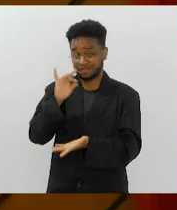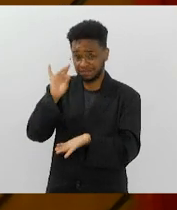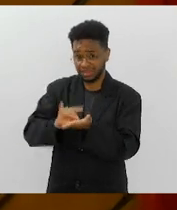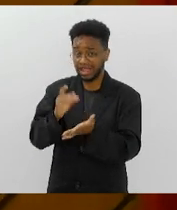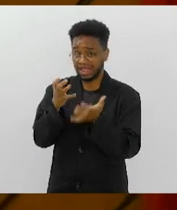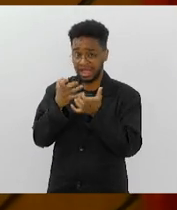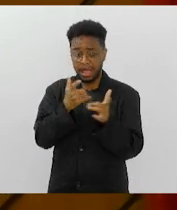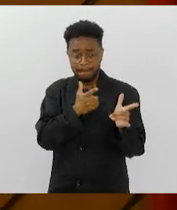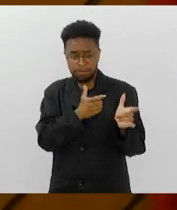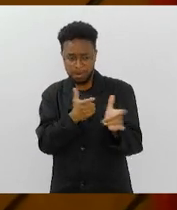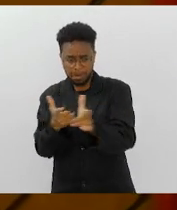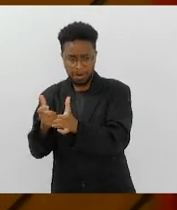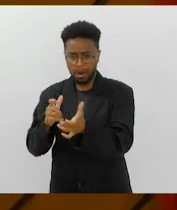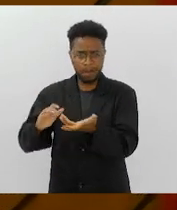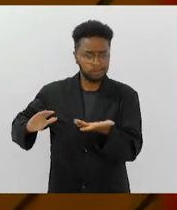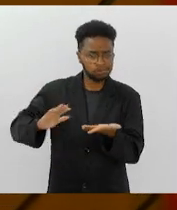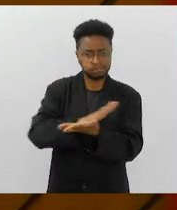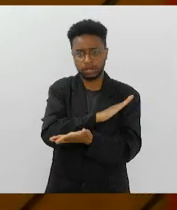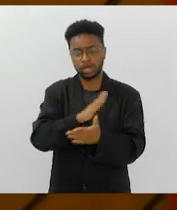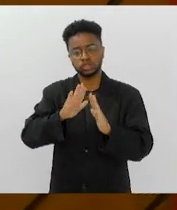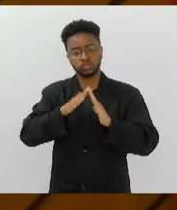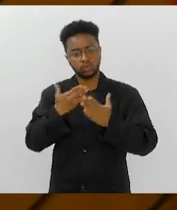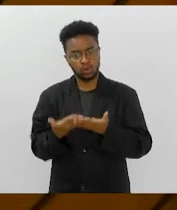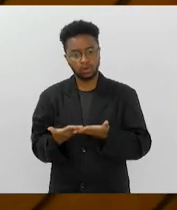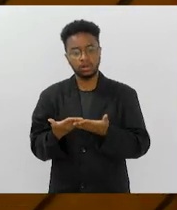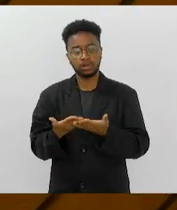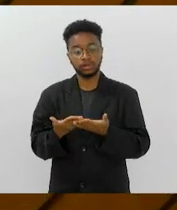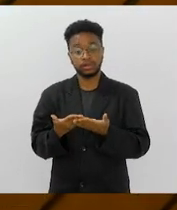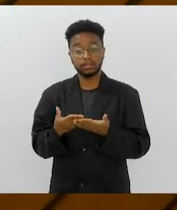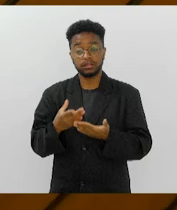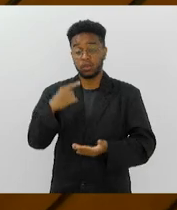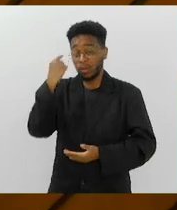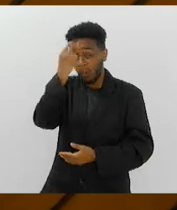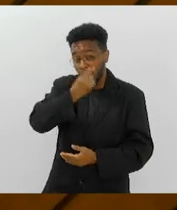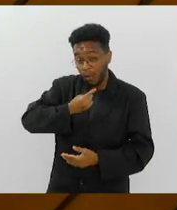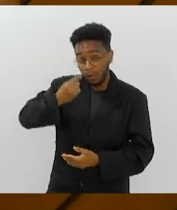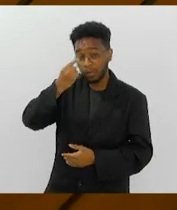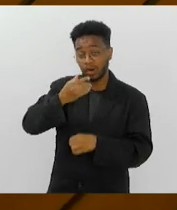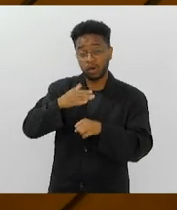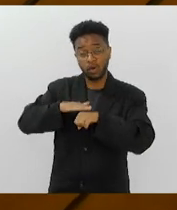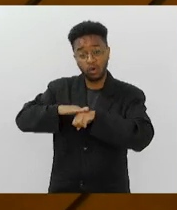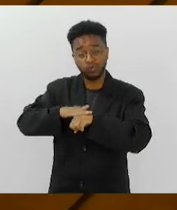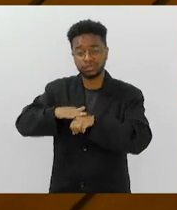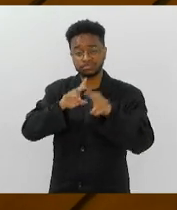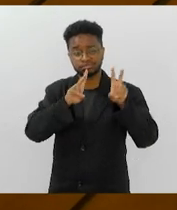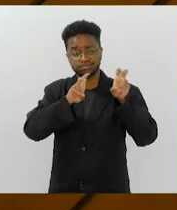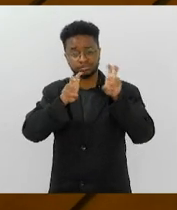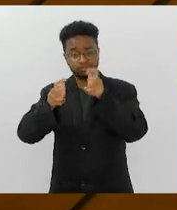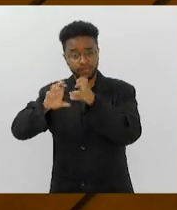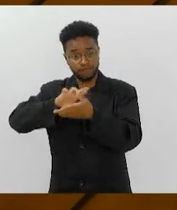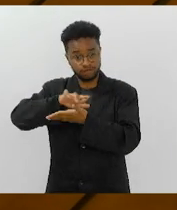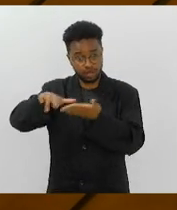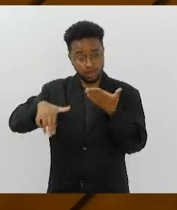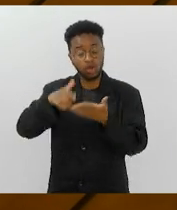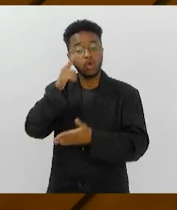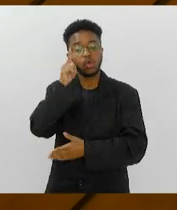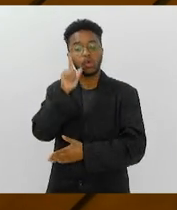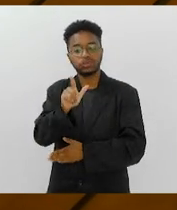ataque contra a escola. Depois de uma hora conversando sobre coisas diversas, que nós conseguimos